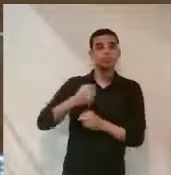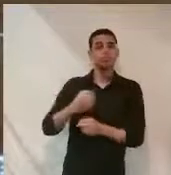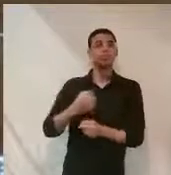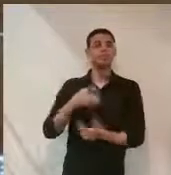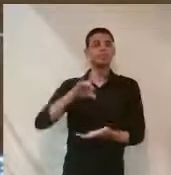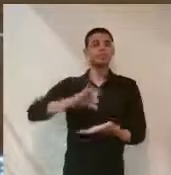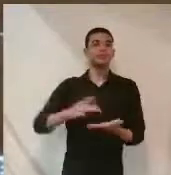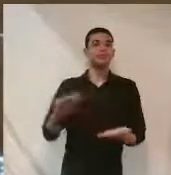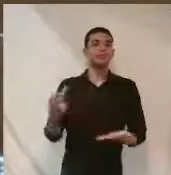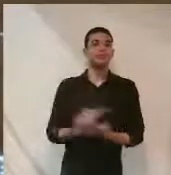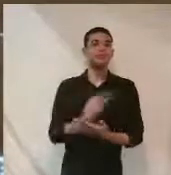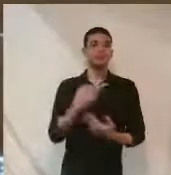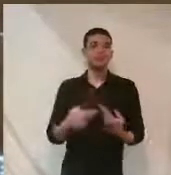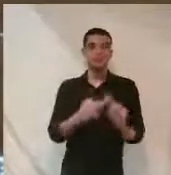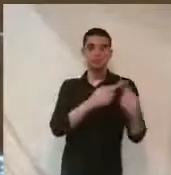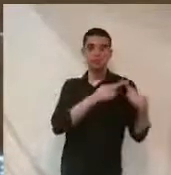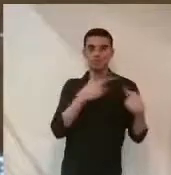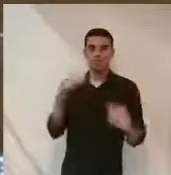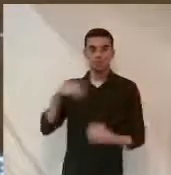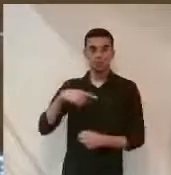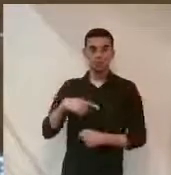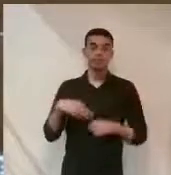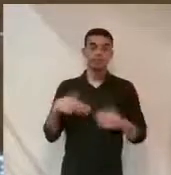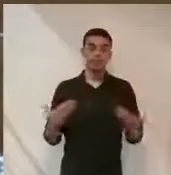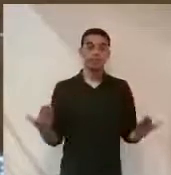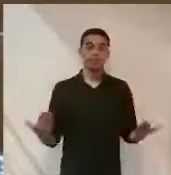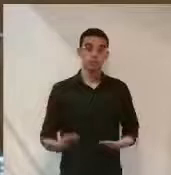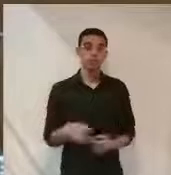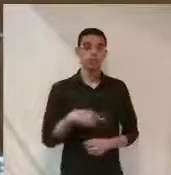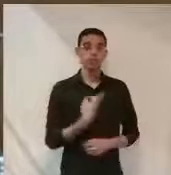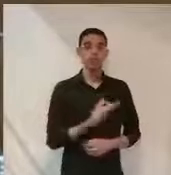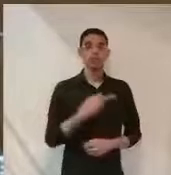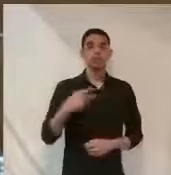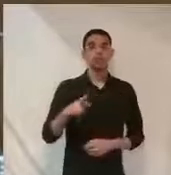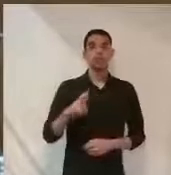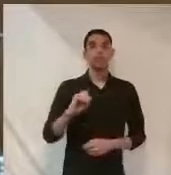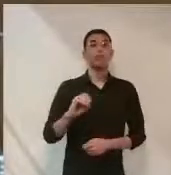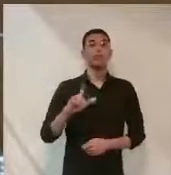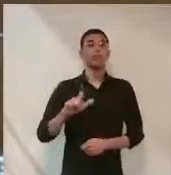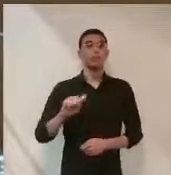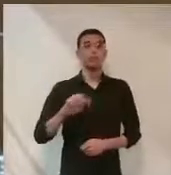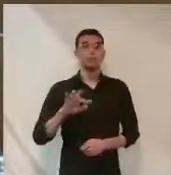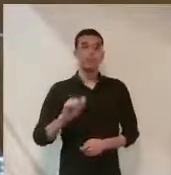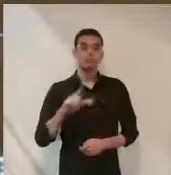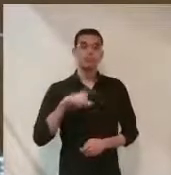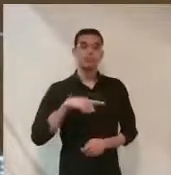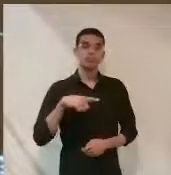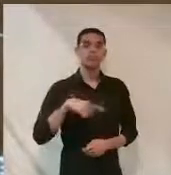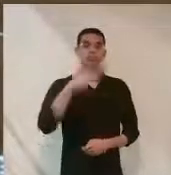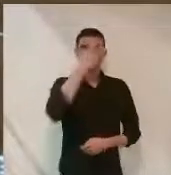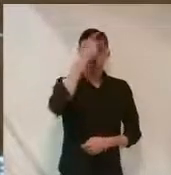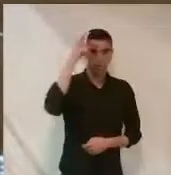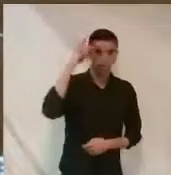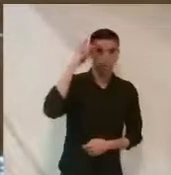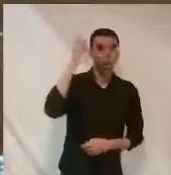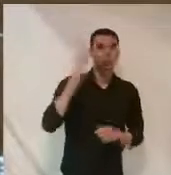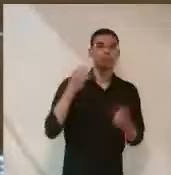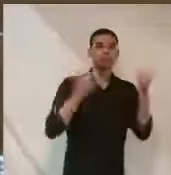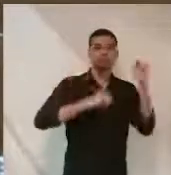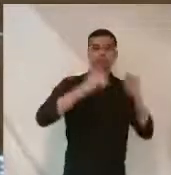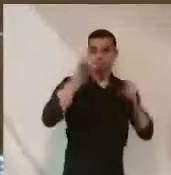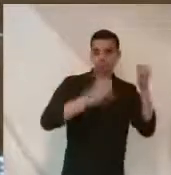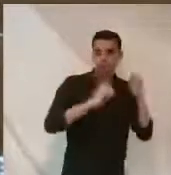do programa. Então, hoje, além do fabricante de embalagem, dentro do Prolata, a gente tem usuário de embalagem, então a gente tem os fabricantes de